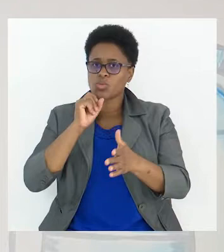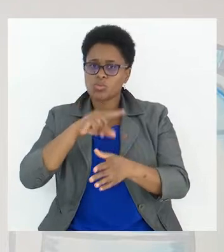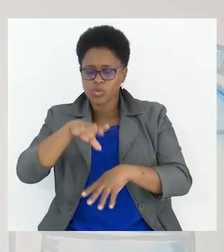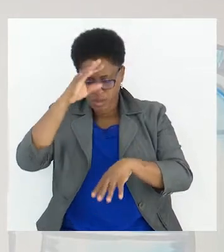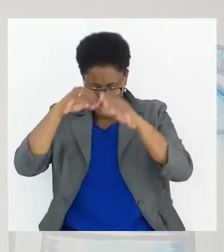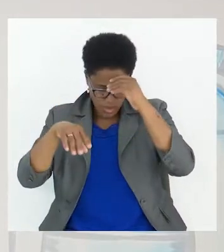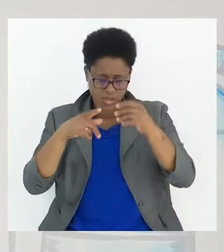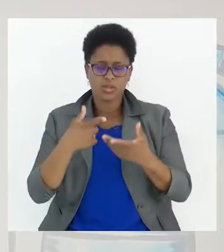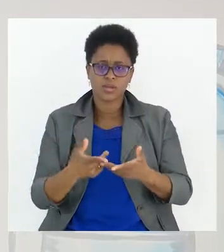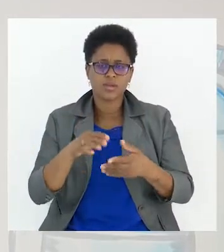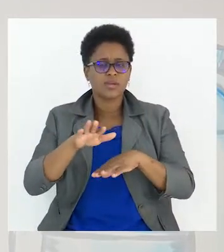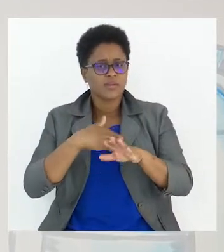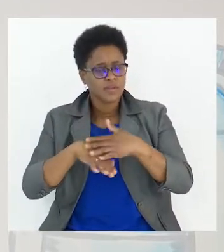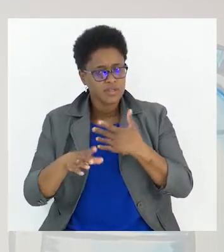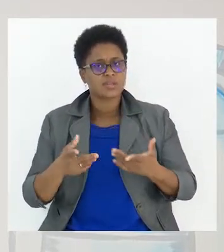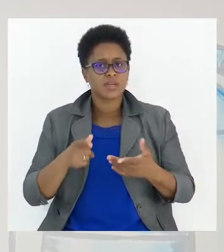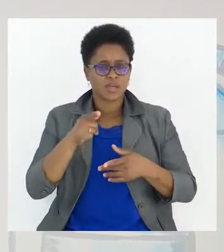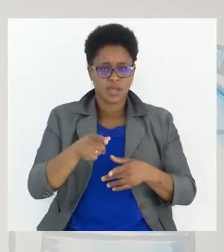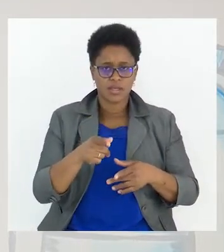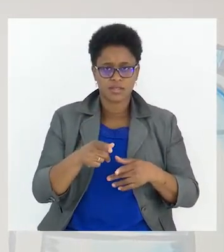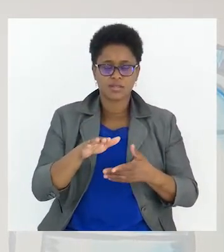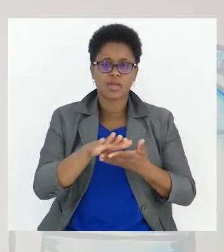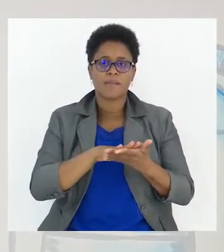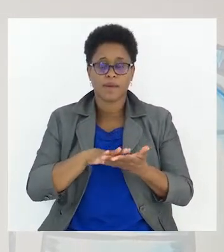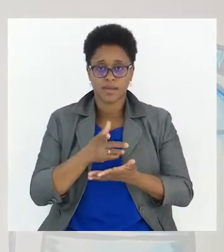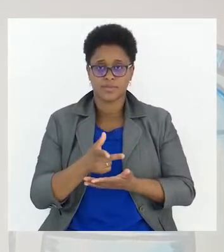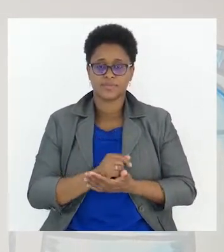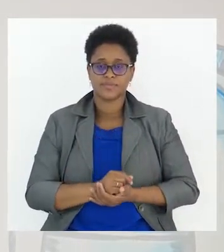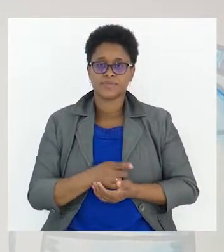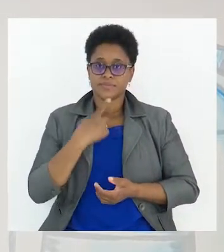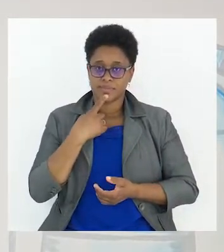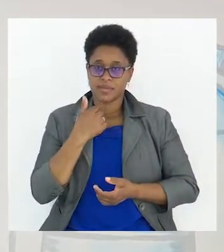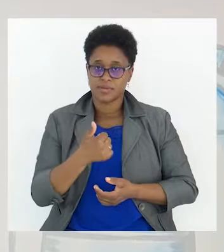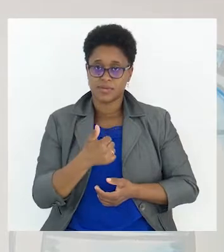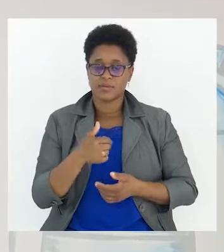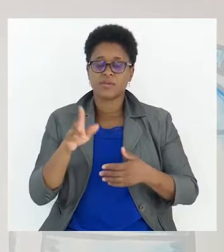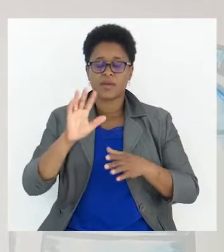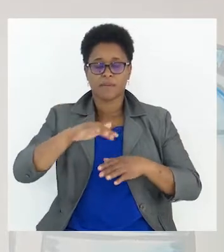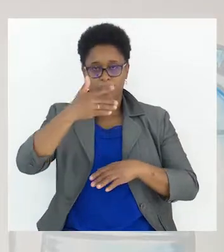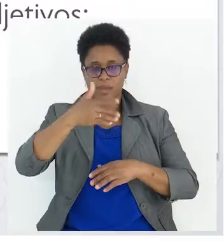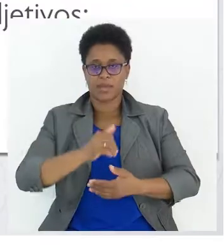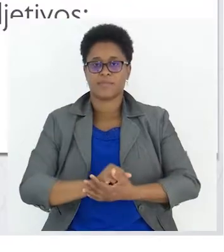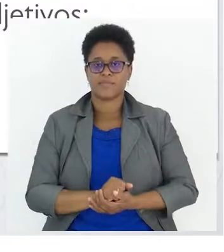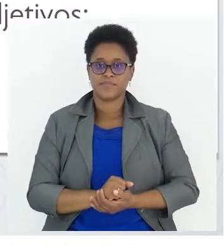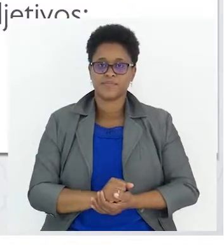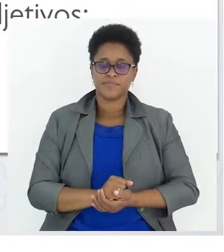dominar e fazer essas análises. Fala bem? Vamos à primeira.